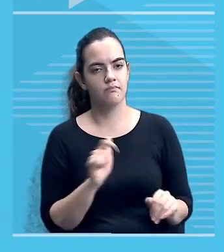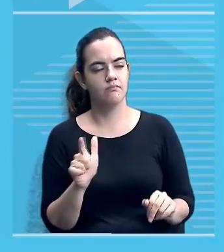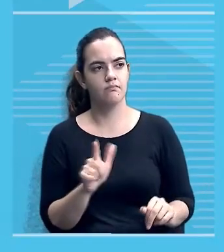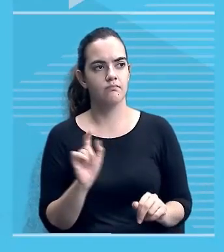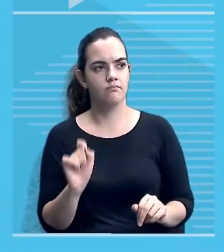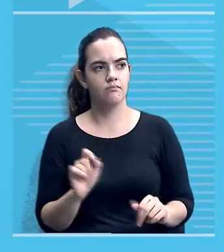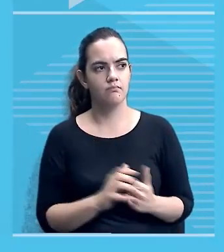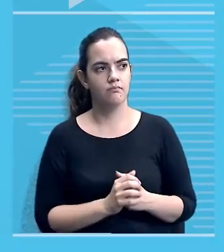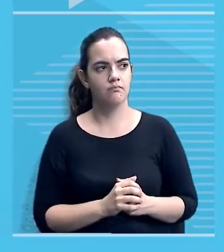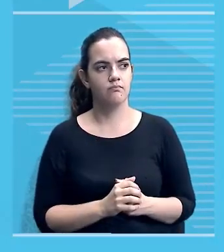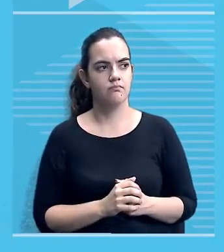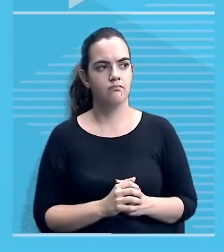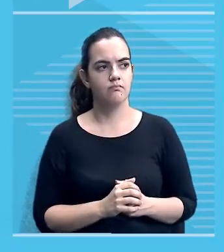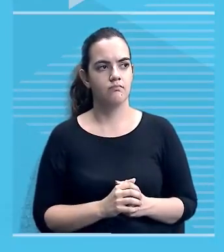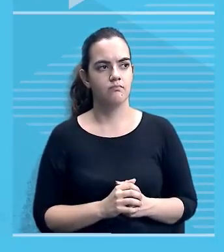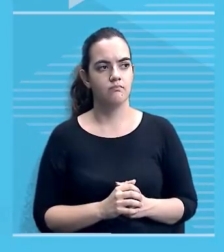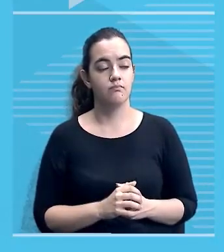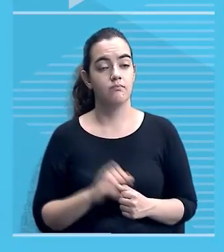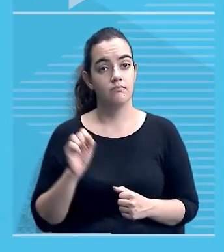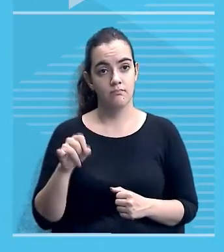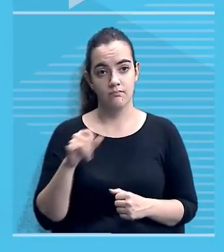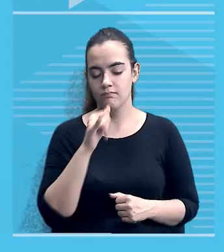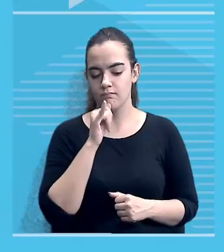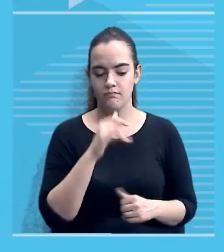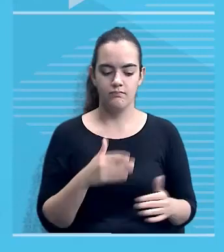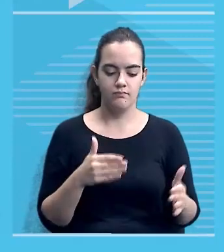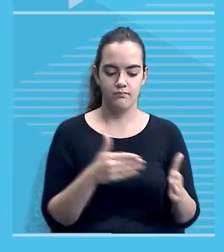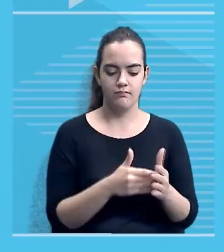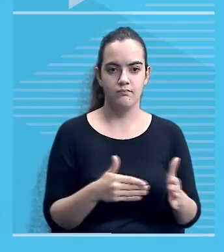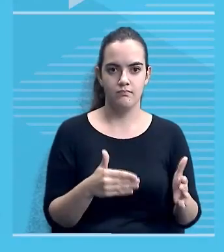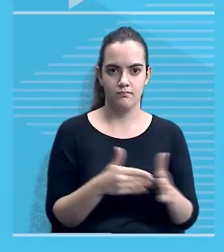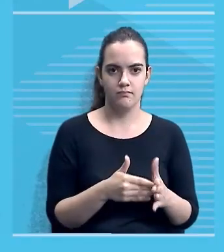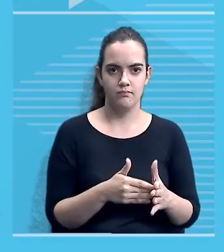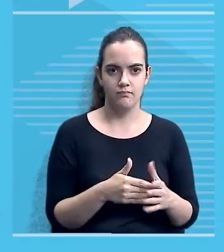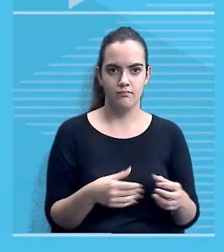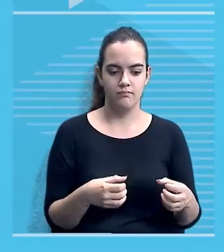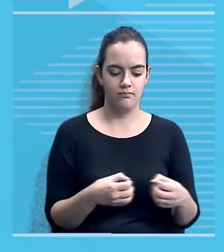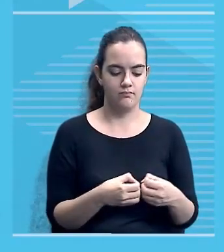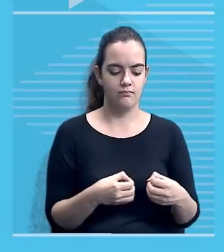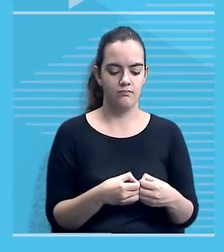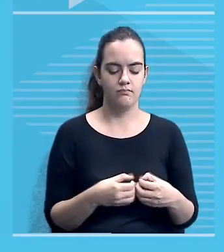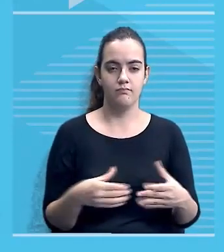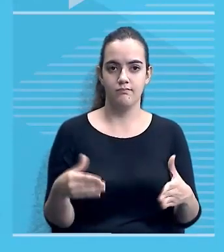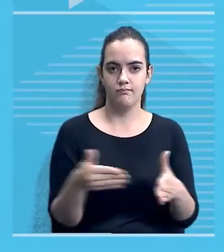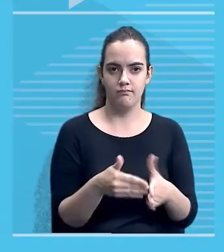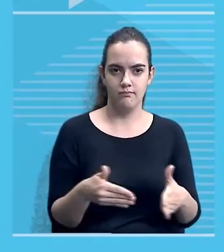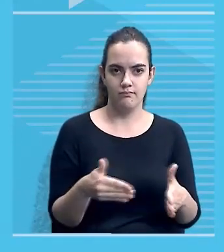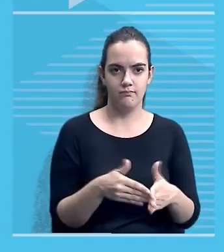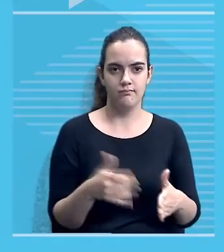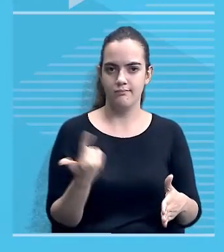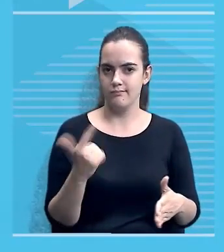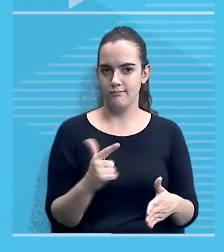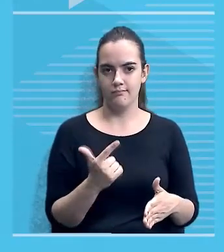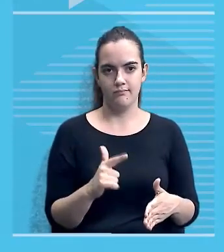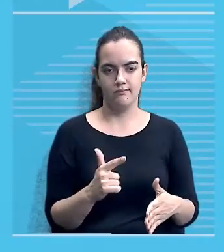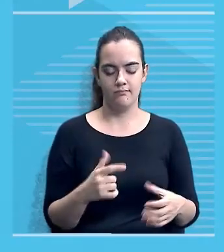os seus limites se confundem com os de cidades vizinhas denomina-se